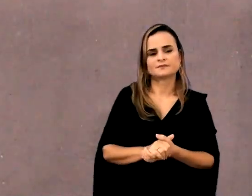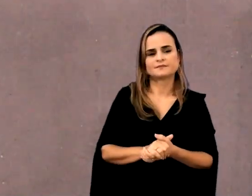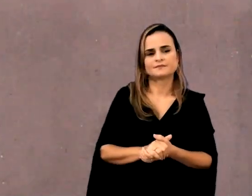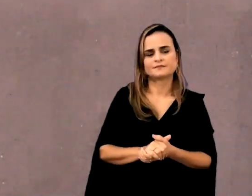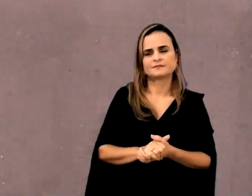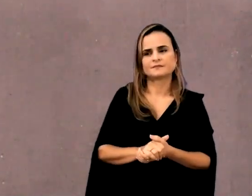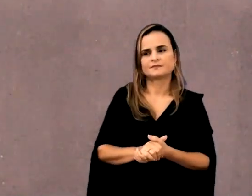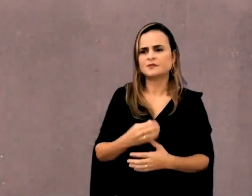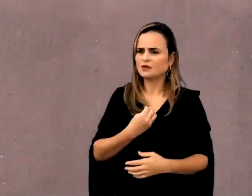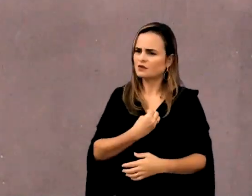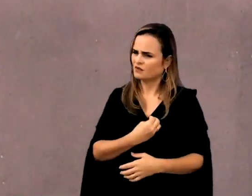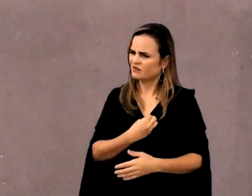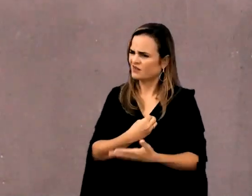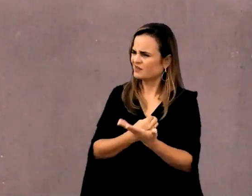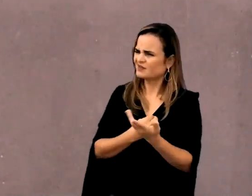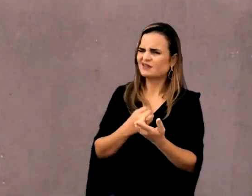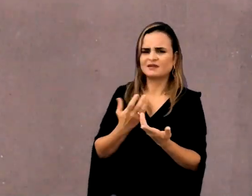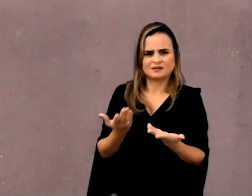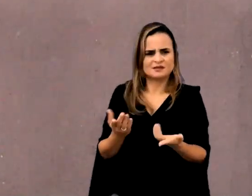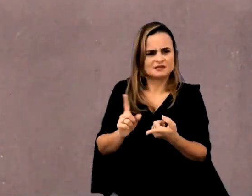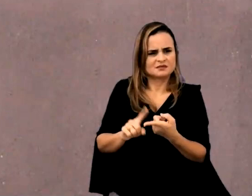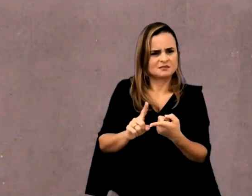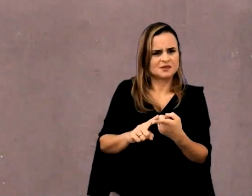Tem momentos em nossa vida, meu irmão,